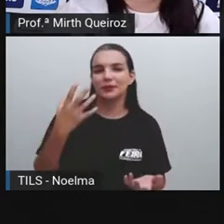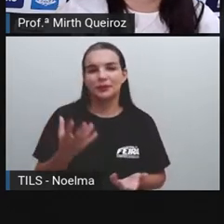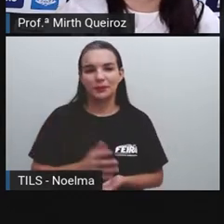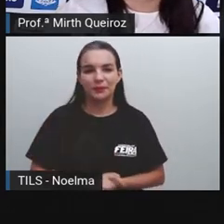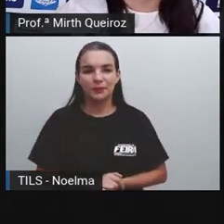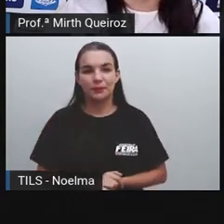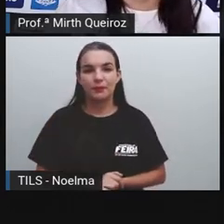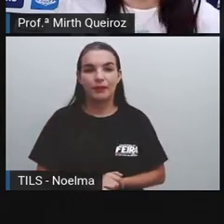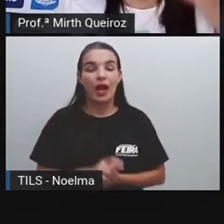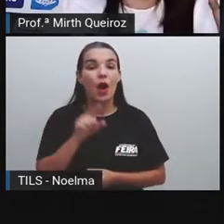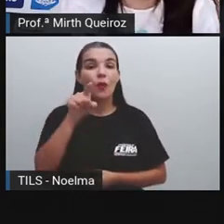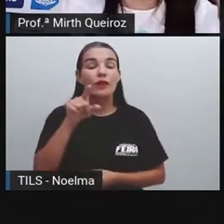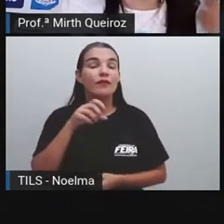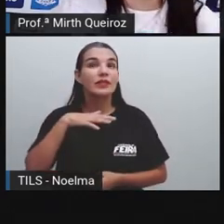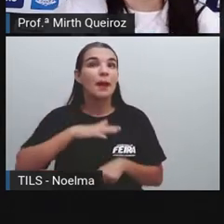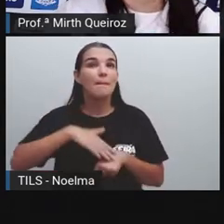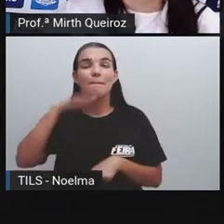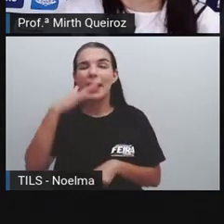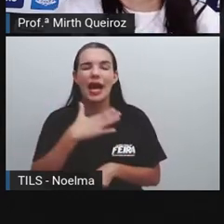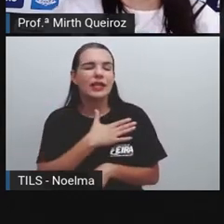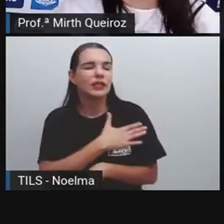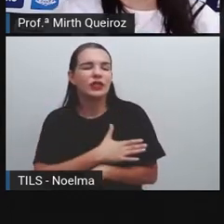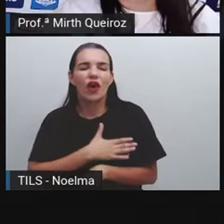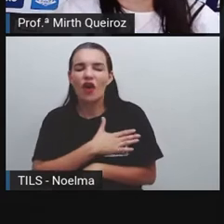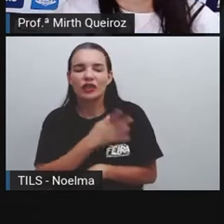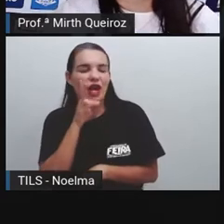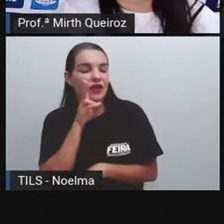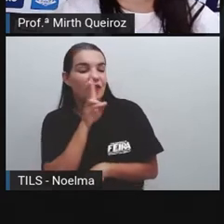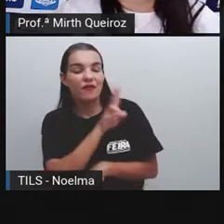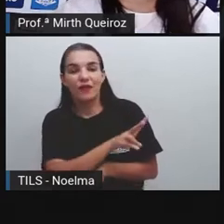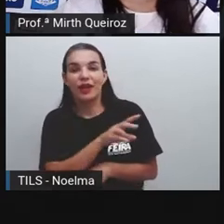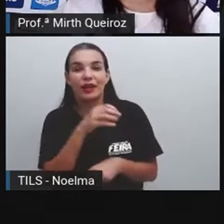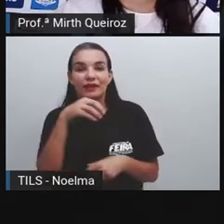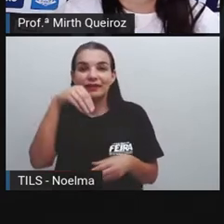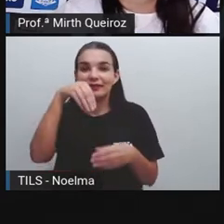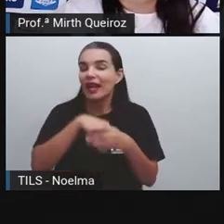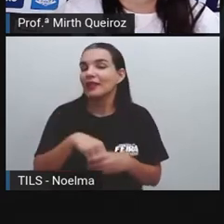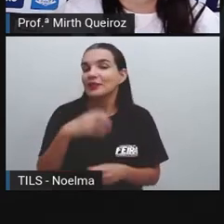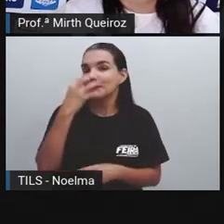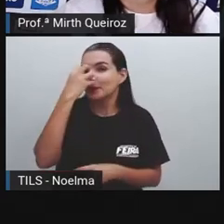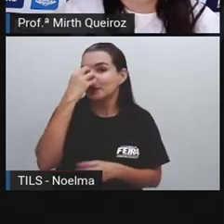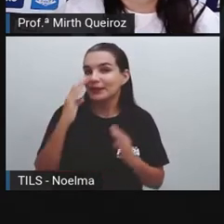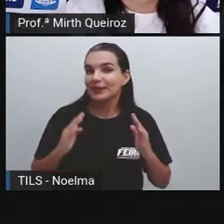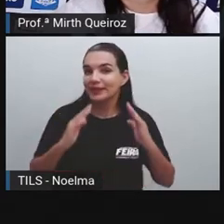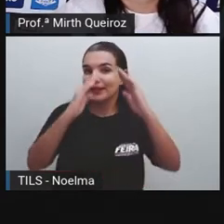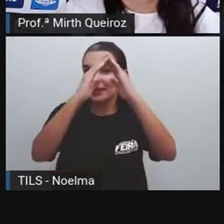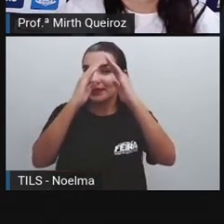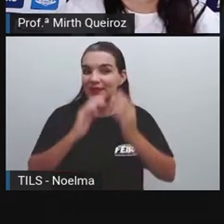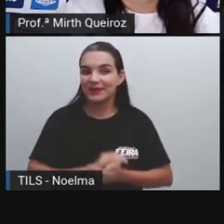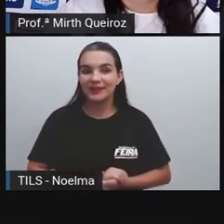palhaços. E o que que vocês mais gostam aí de ver no circo?